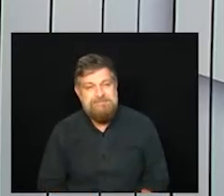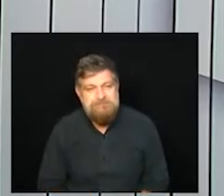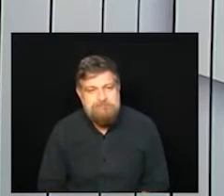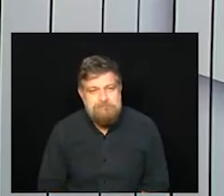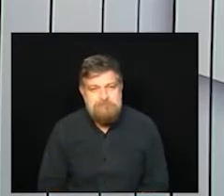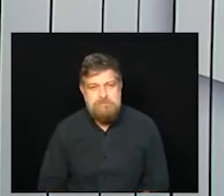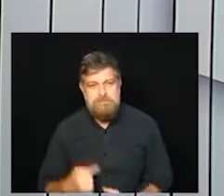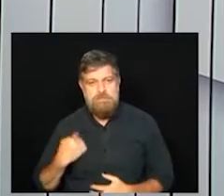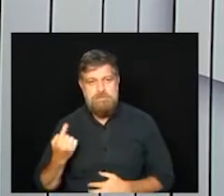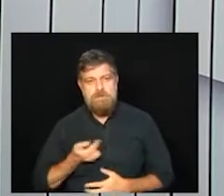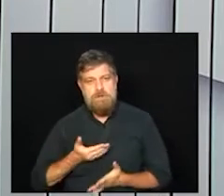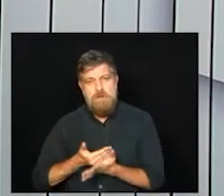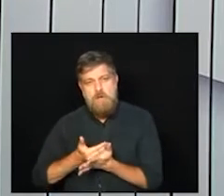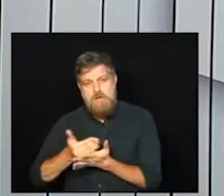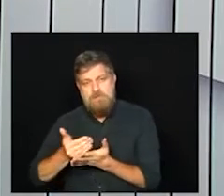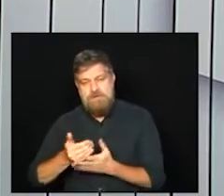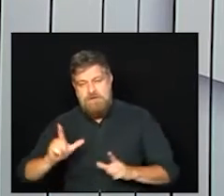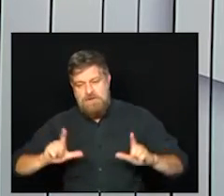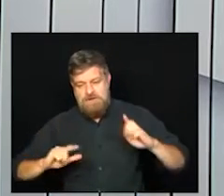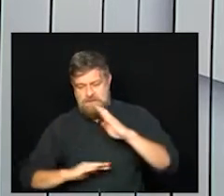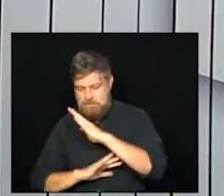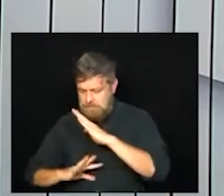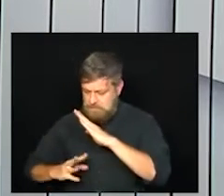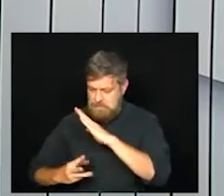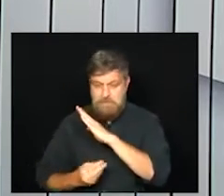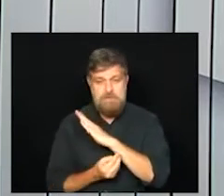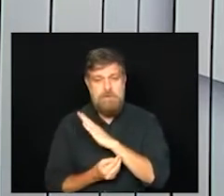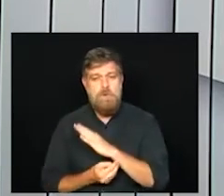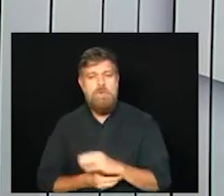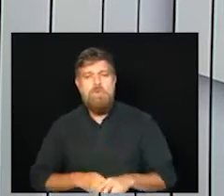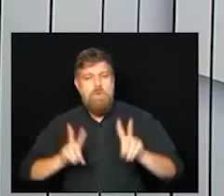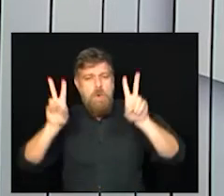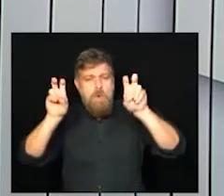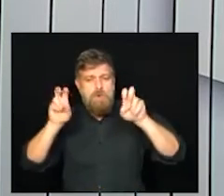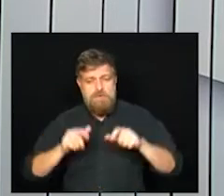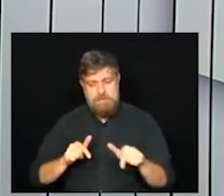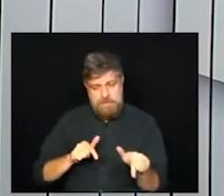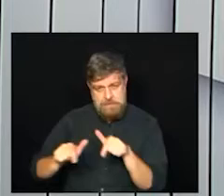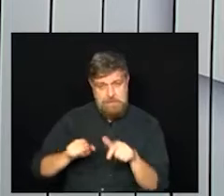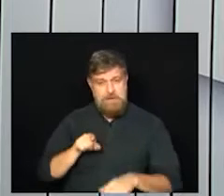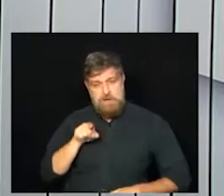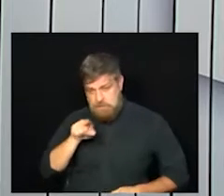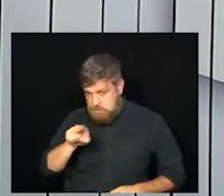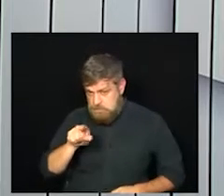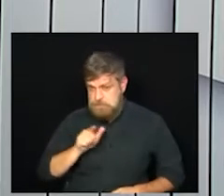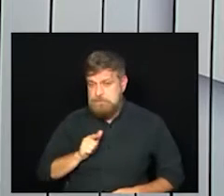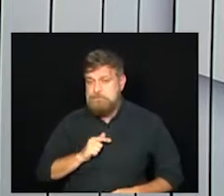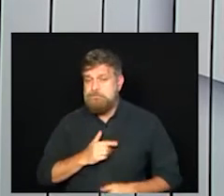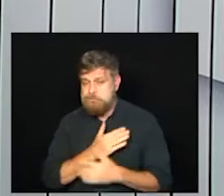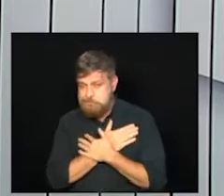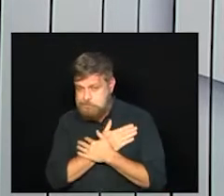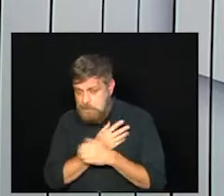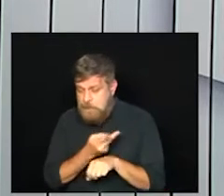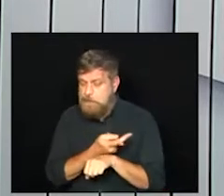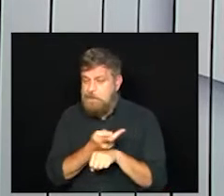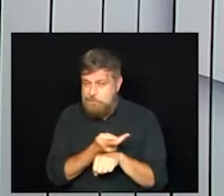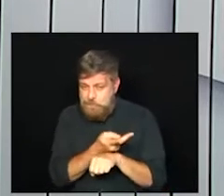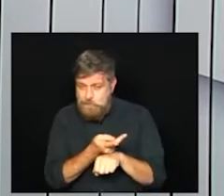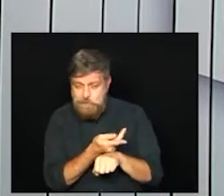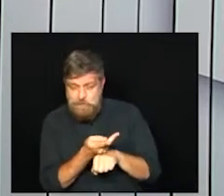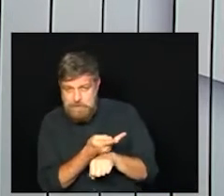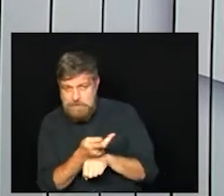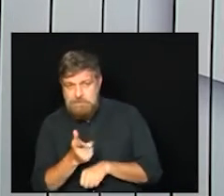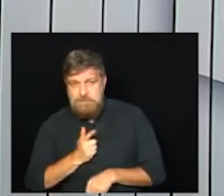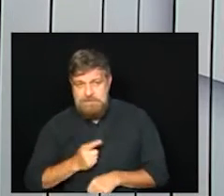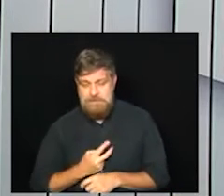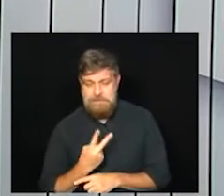E nós vamos começar o Câmara Total de hoje falando sobre emprego. Você que está em busca de uma oportunidade, tem